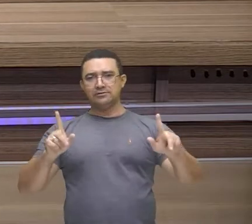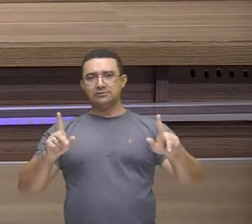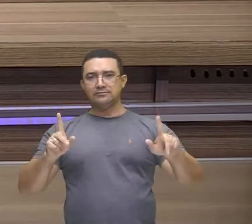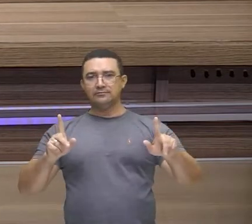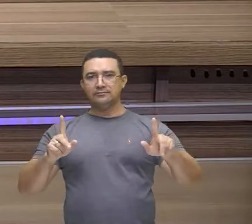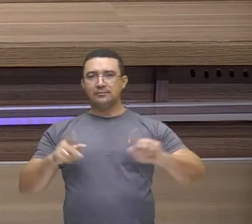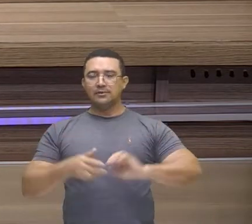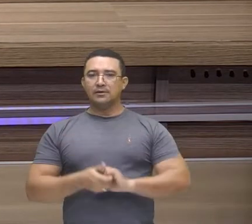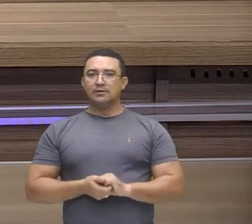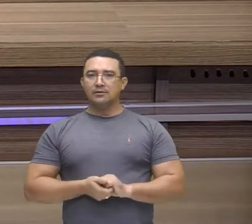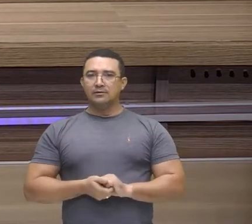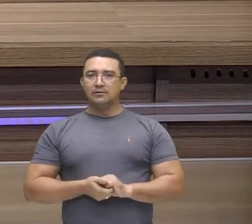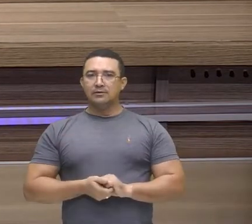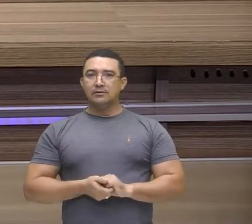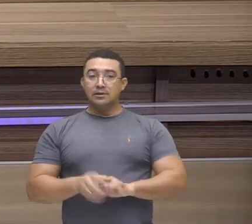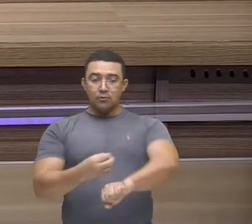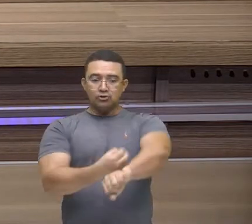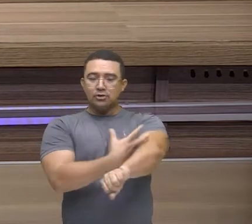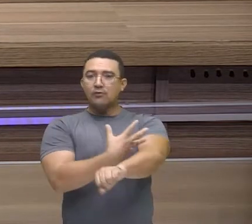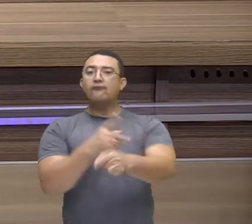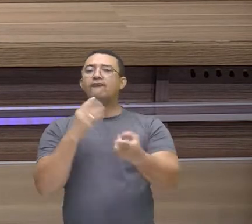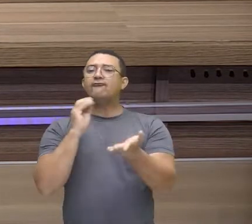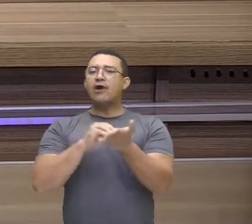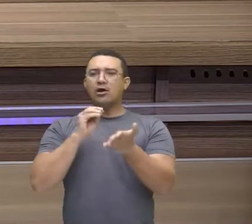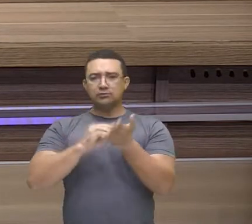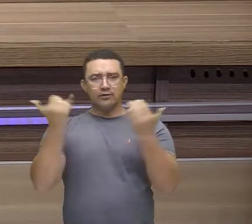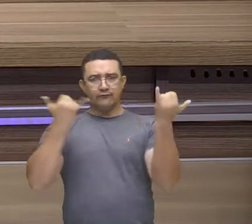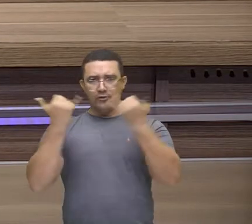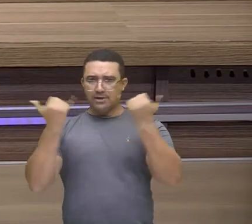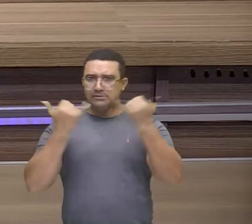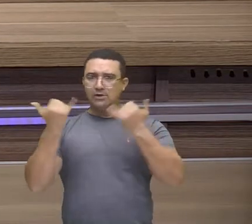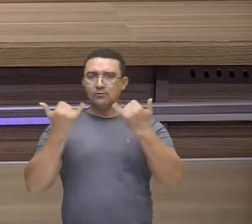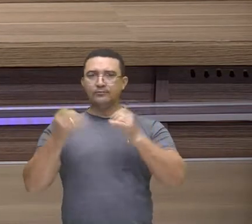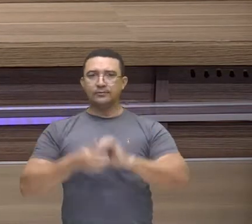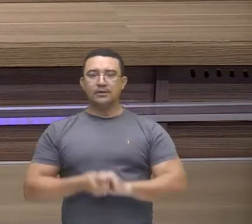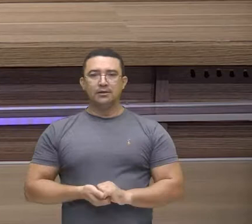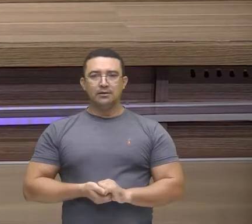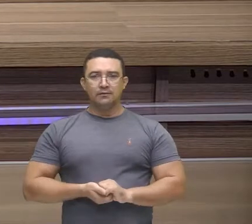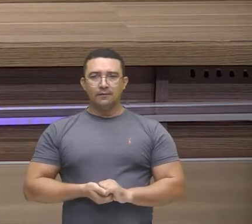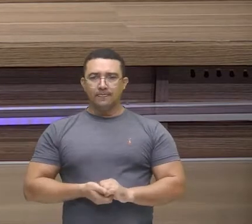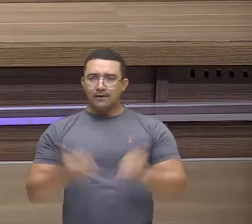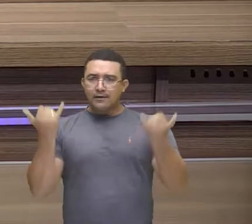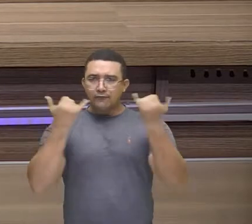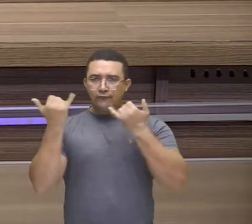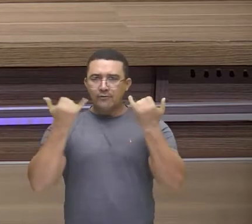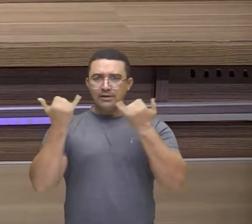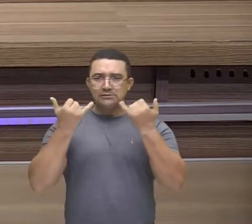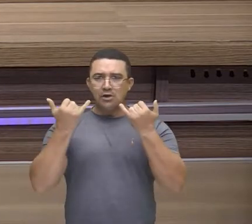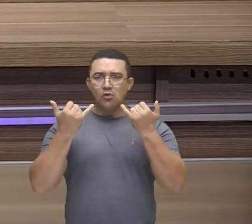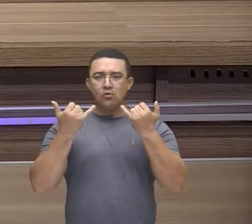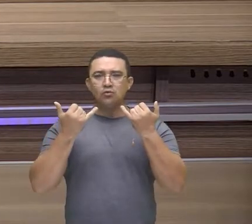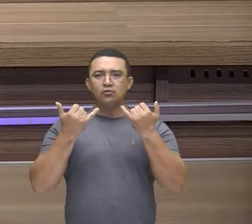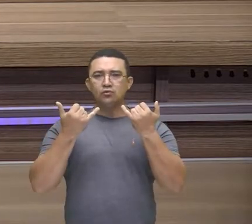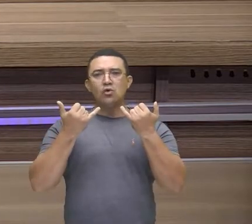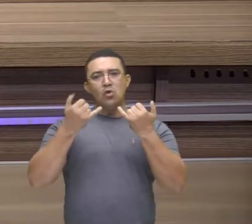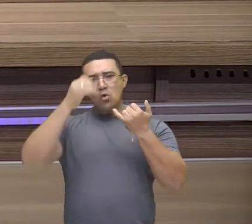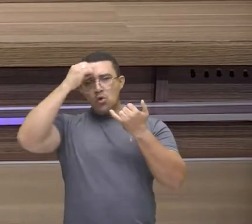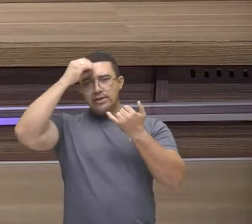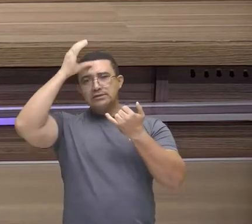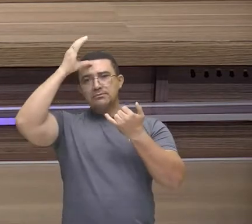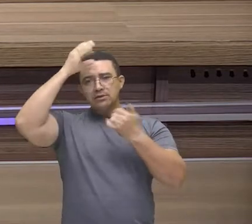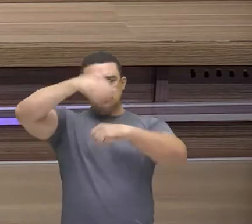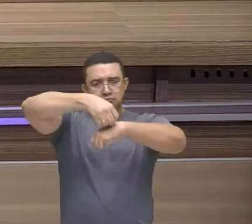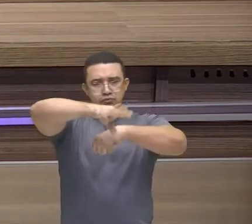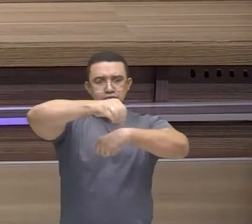parte da informação. Por isso que a gente volta à mesma coisa, né? A informação e os conhecimentos repassados às crianças em cada